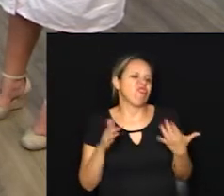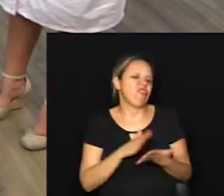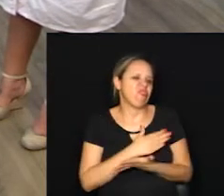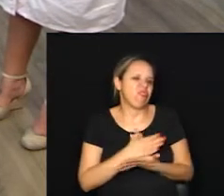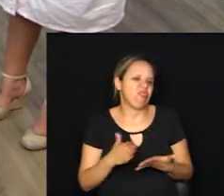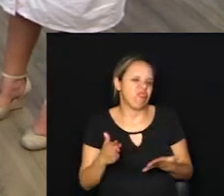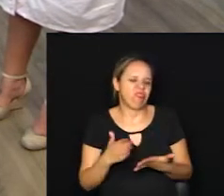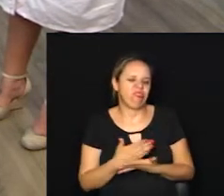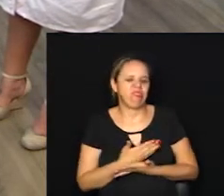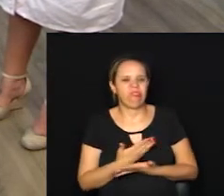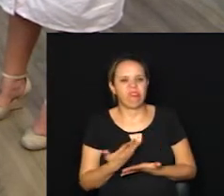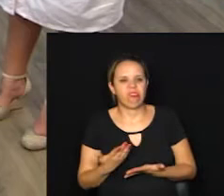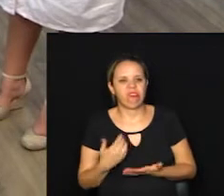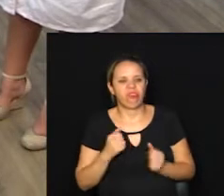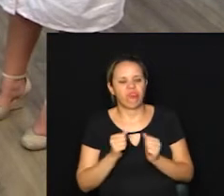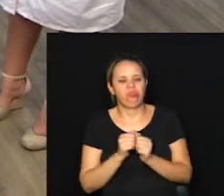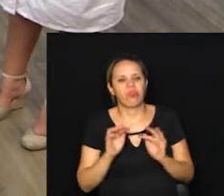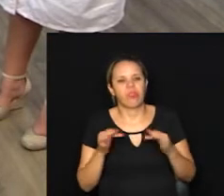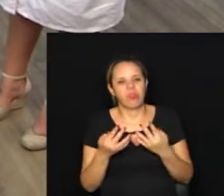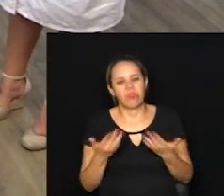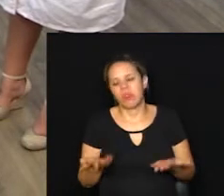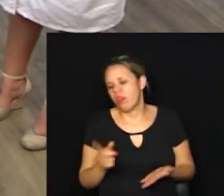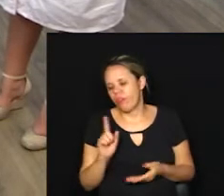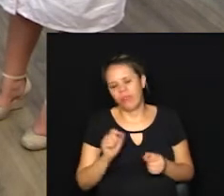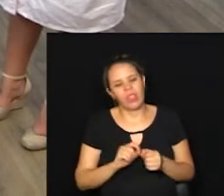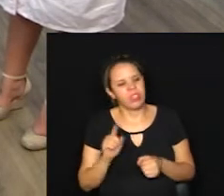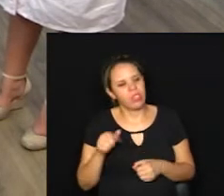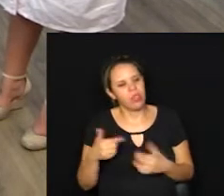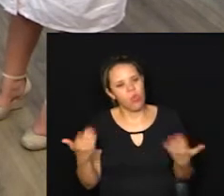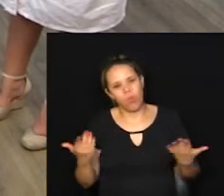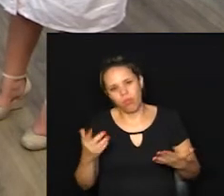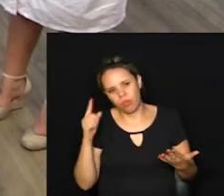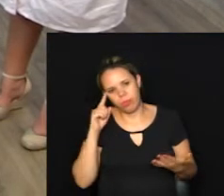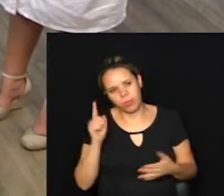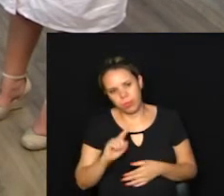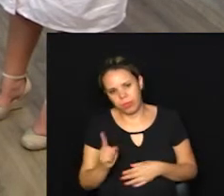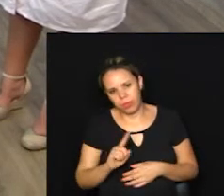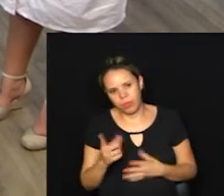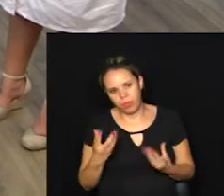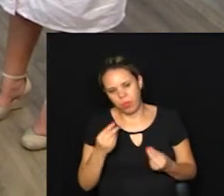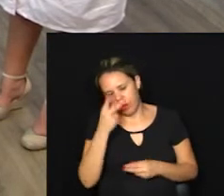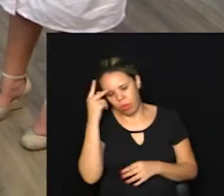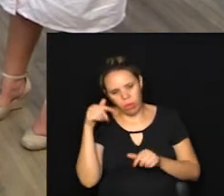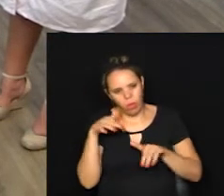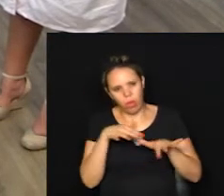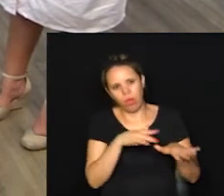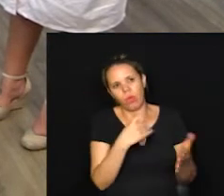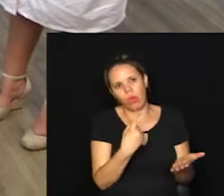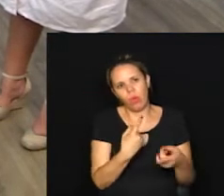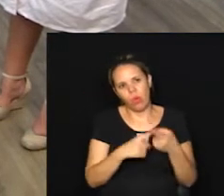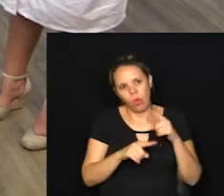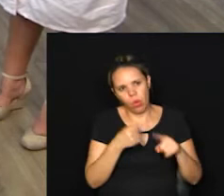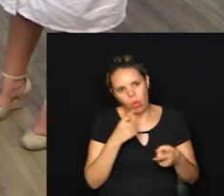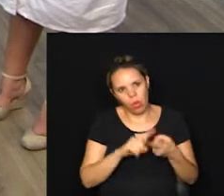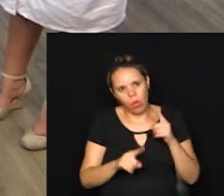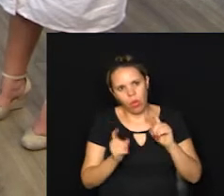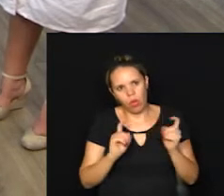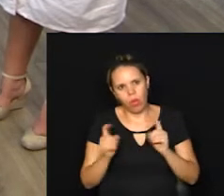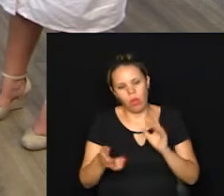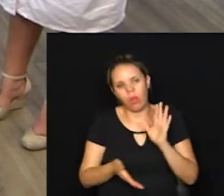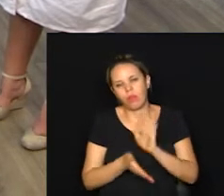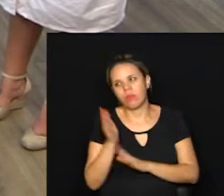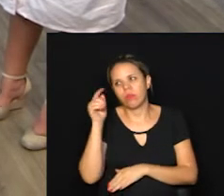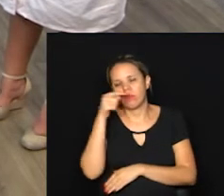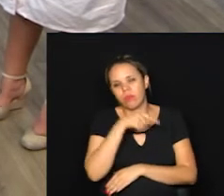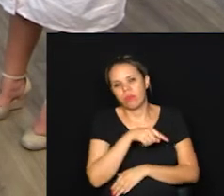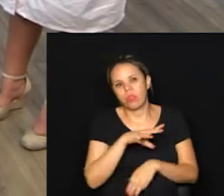eu me reúno com a minha família, mas não faça isso num dia como hoje, porque muitos torcedores estão combinando de se reunir. Então,